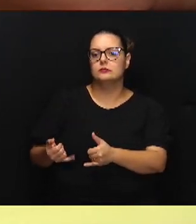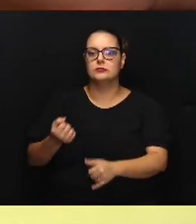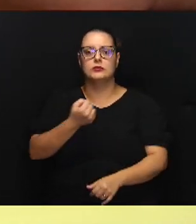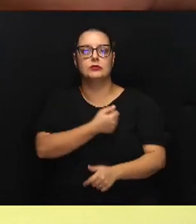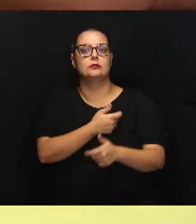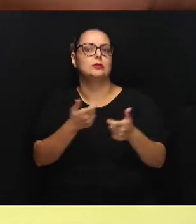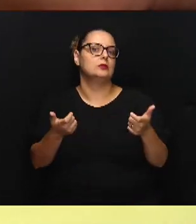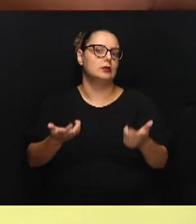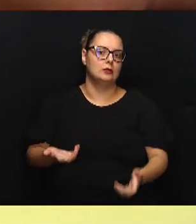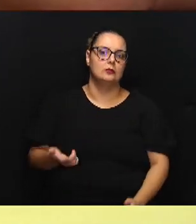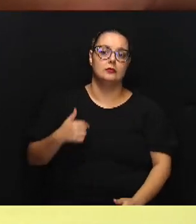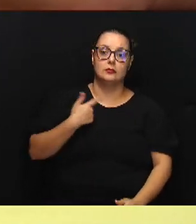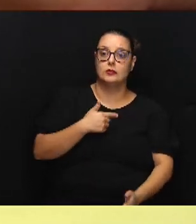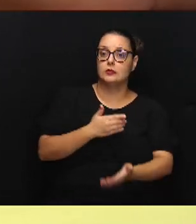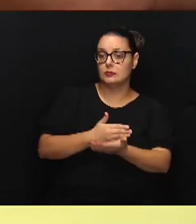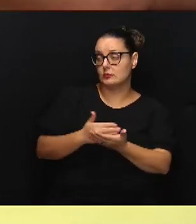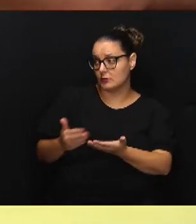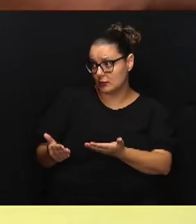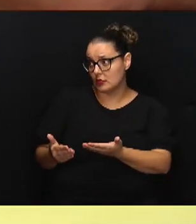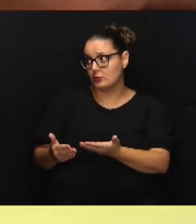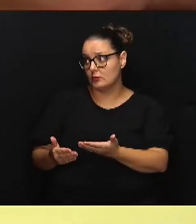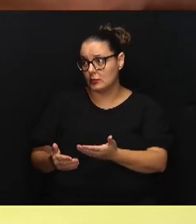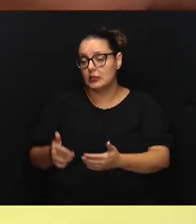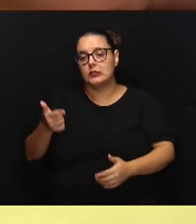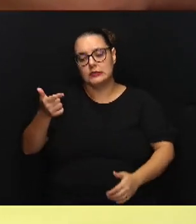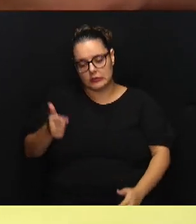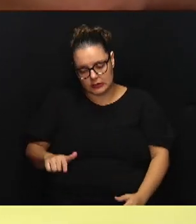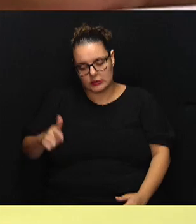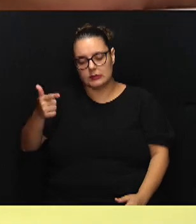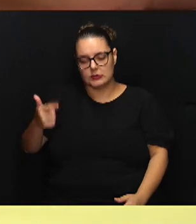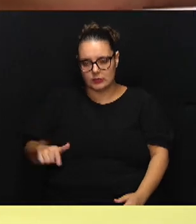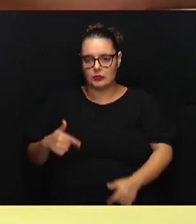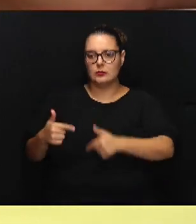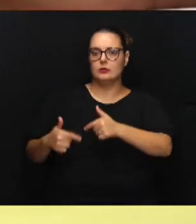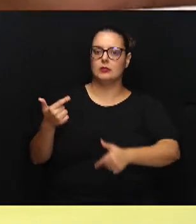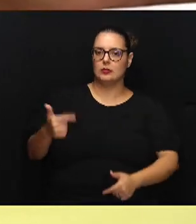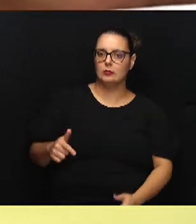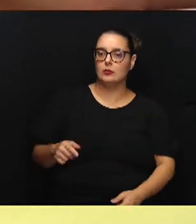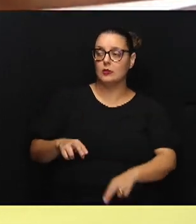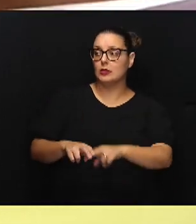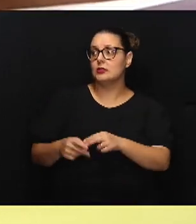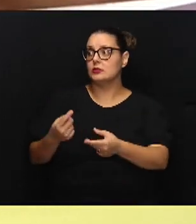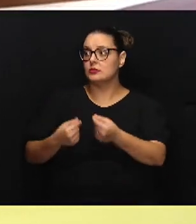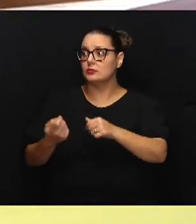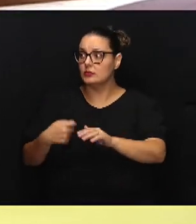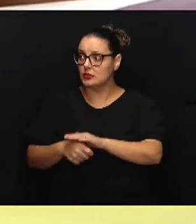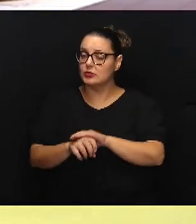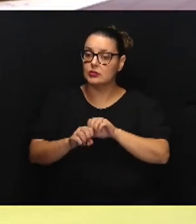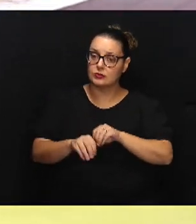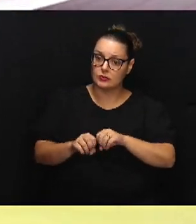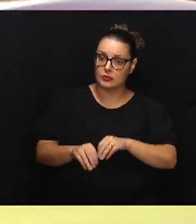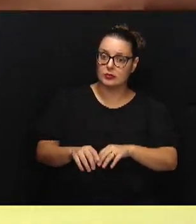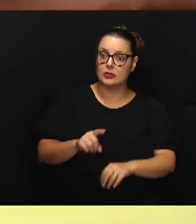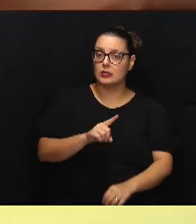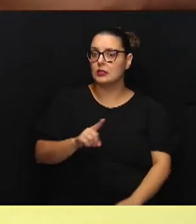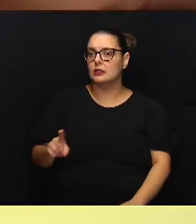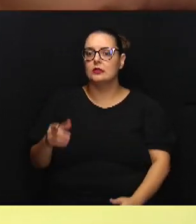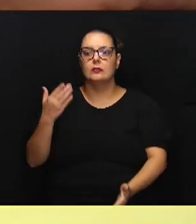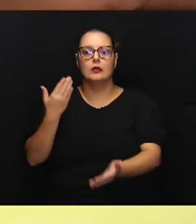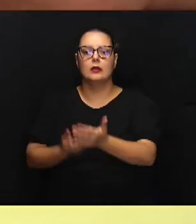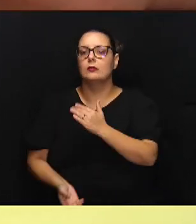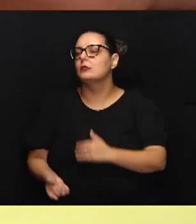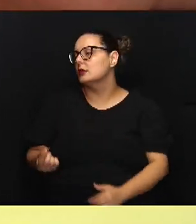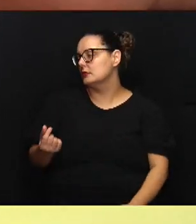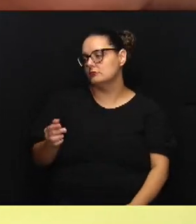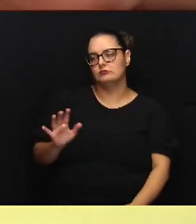né? A gente tem que começar a insistir num trabalho permanente. Por isso que investir em educação não é perder dinheiro,